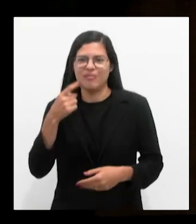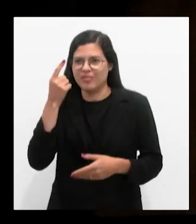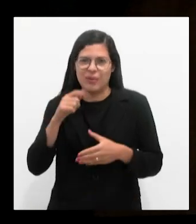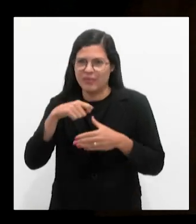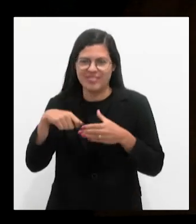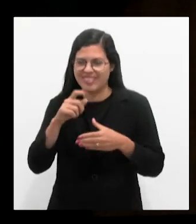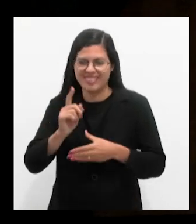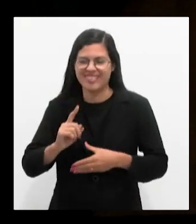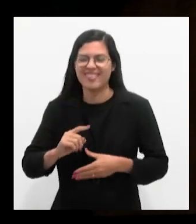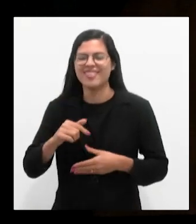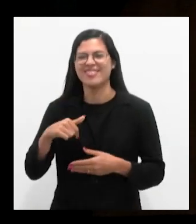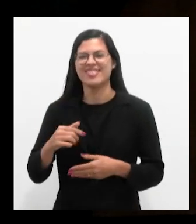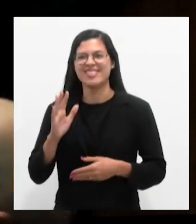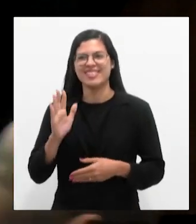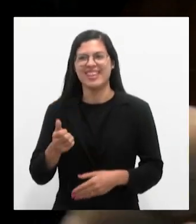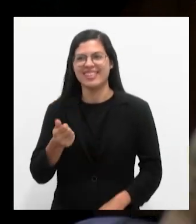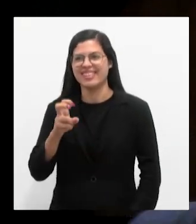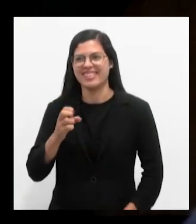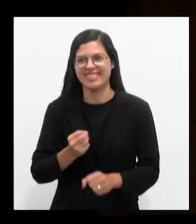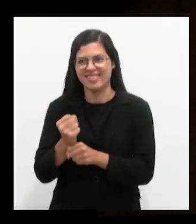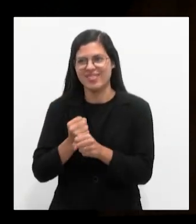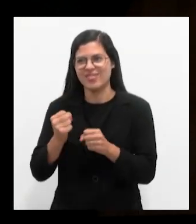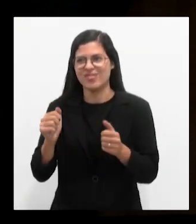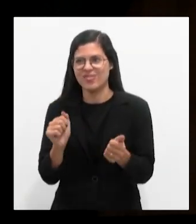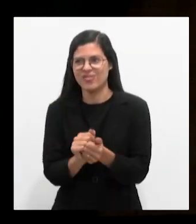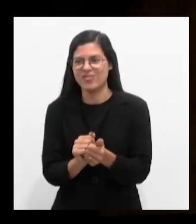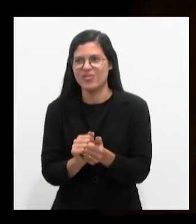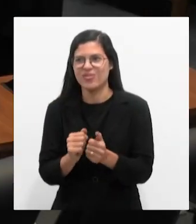juntos, parecer favorável. Vamos que vamos.